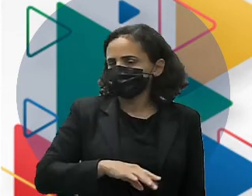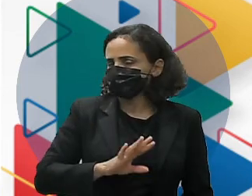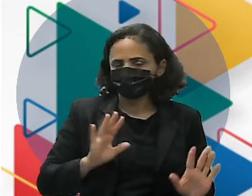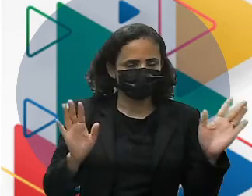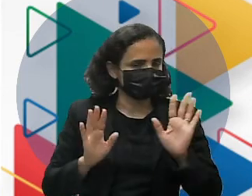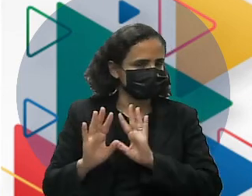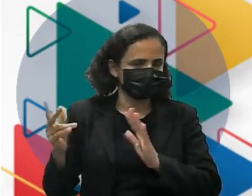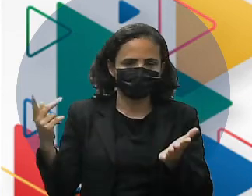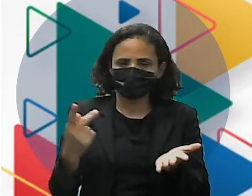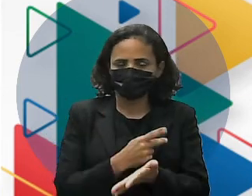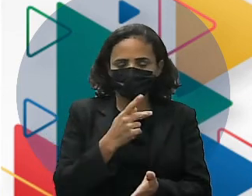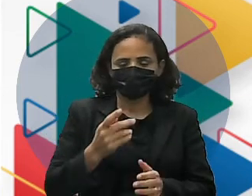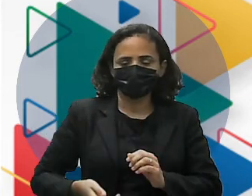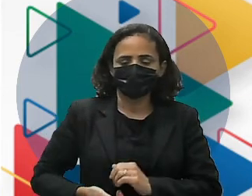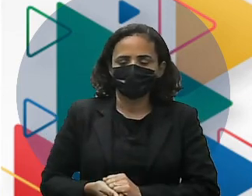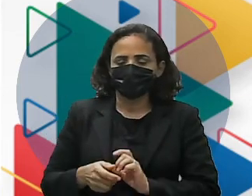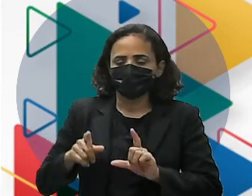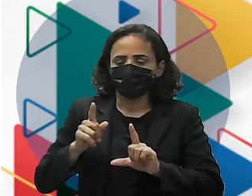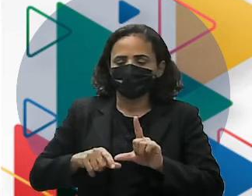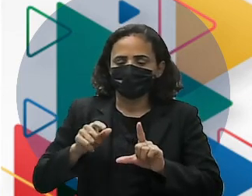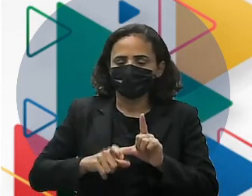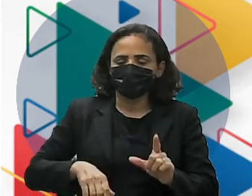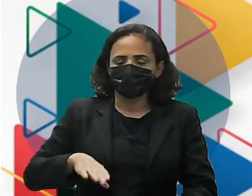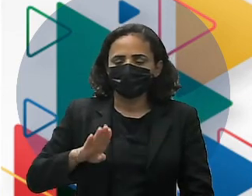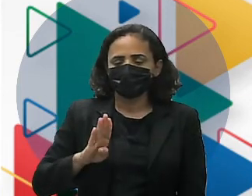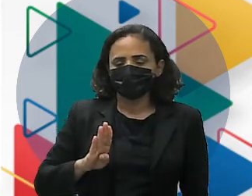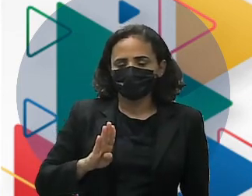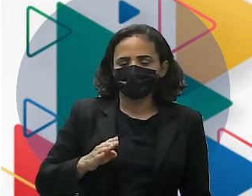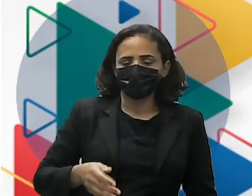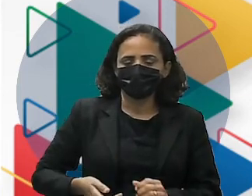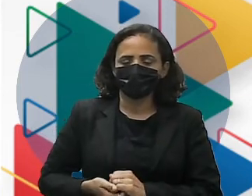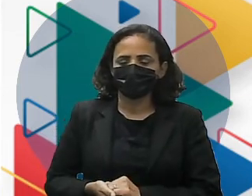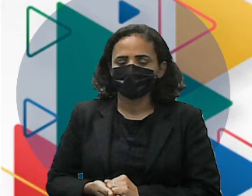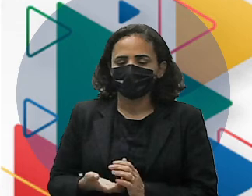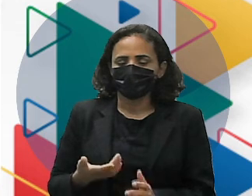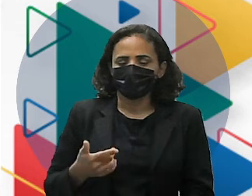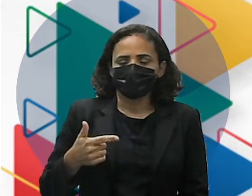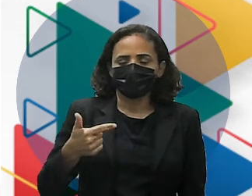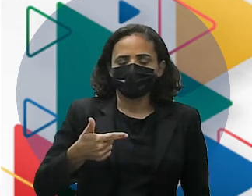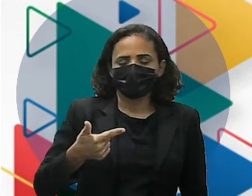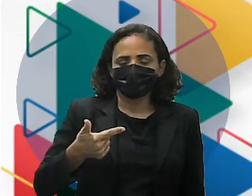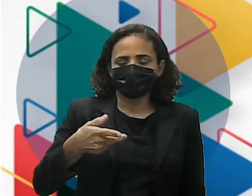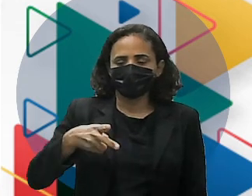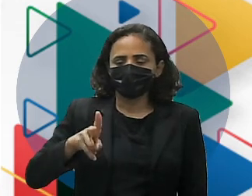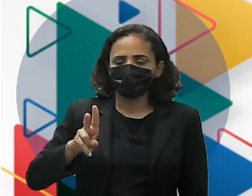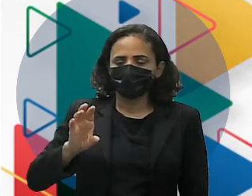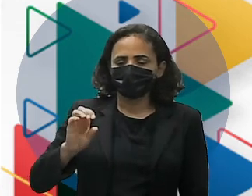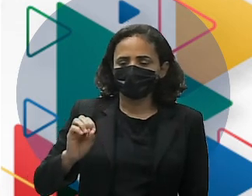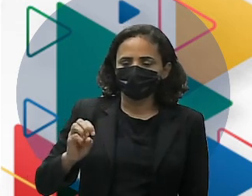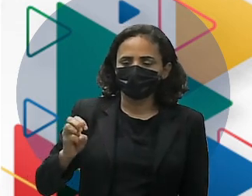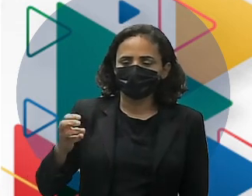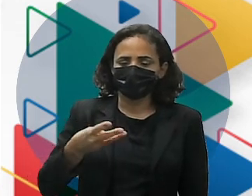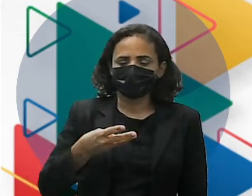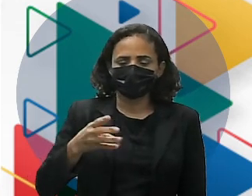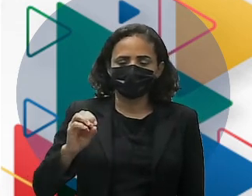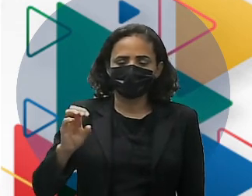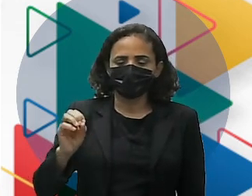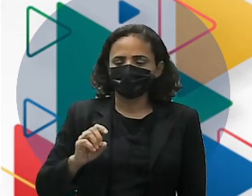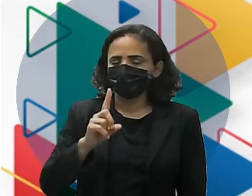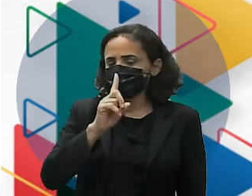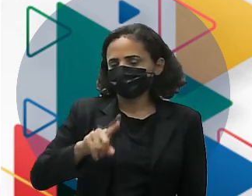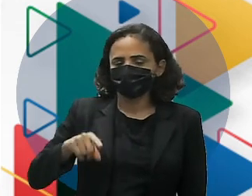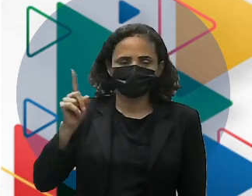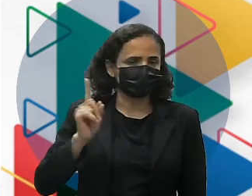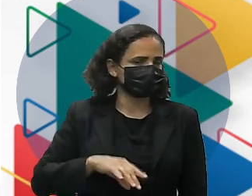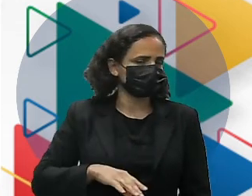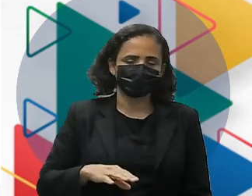pode ser. Na letra B, eu tenho um valor aqui marcando entre 250 e 300. Então, também não pode